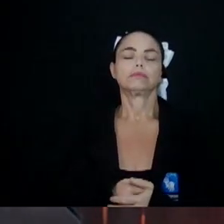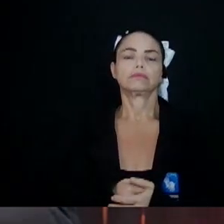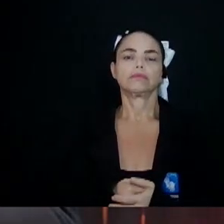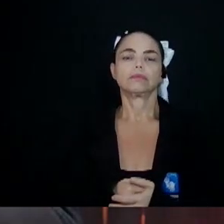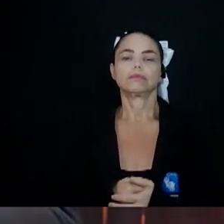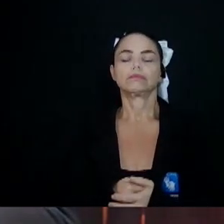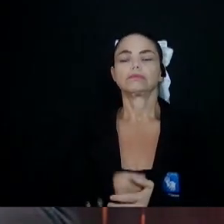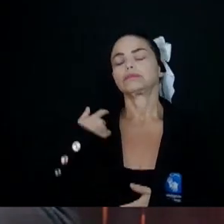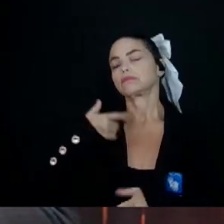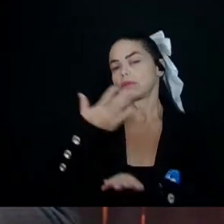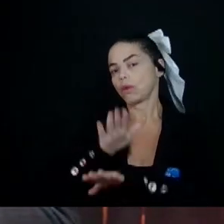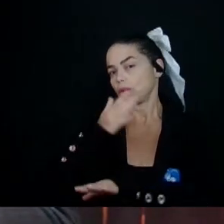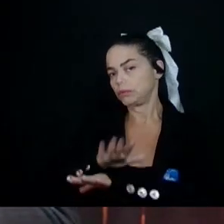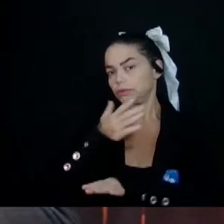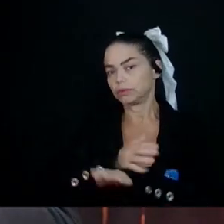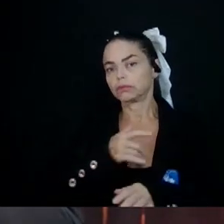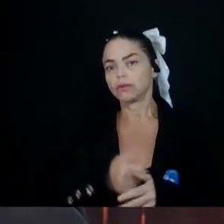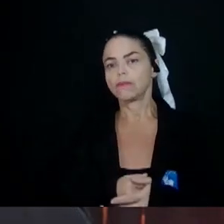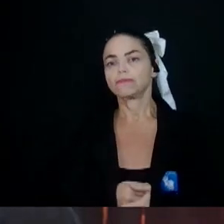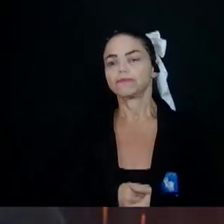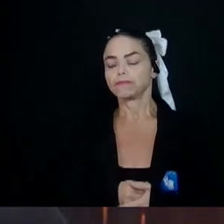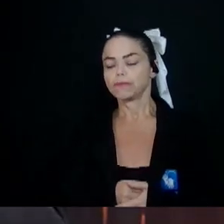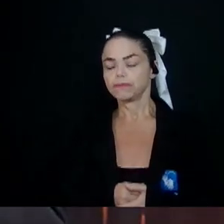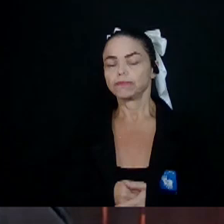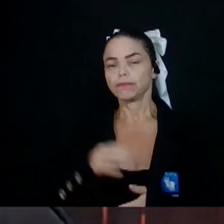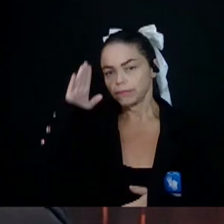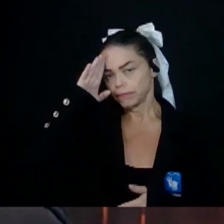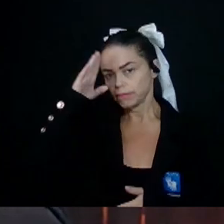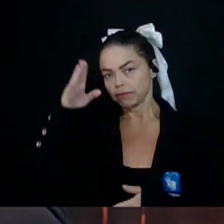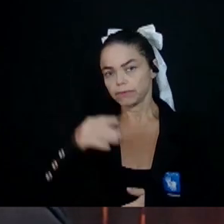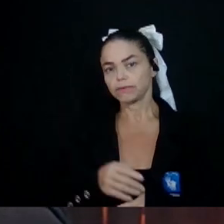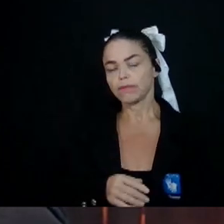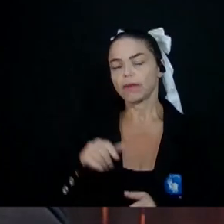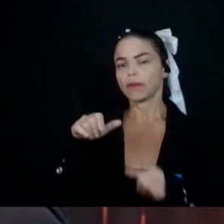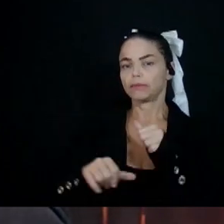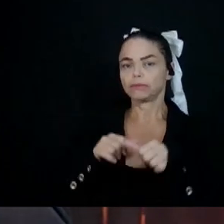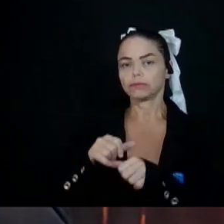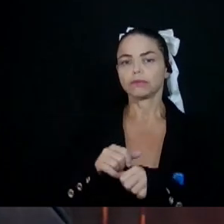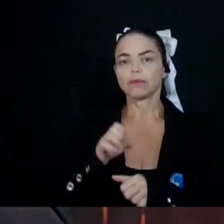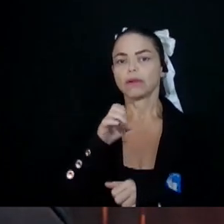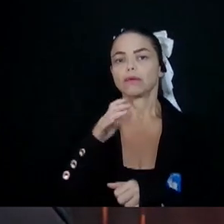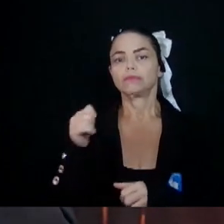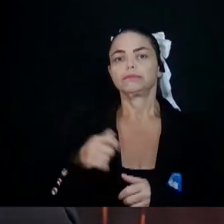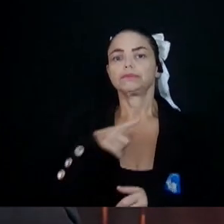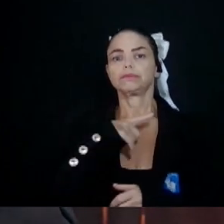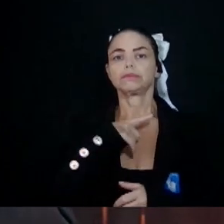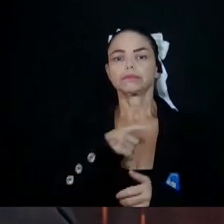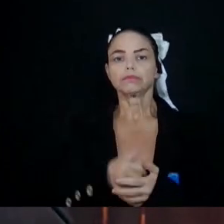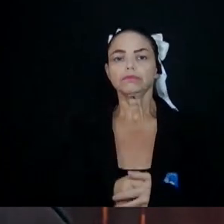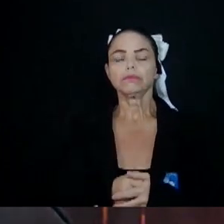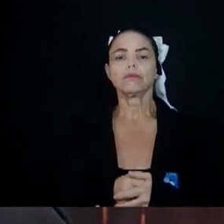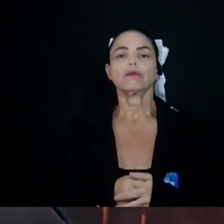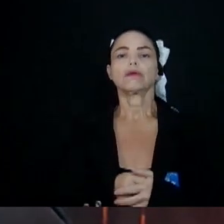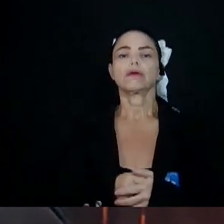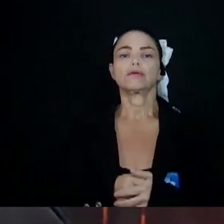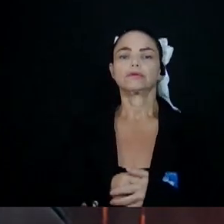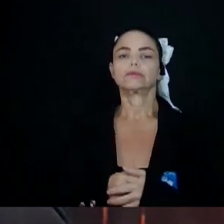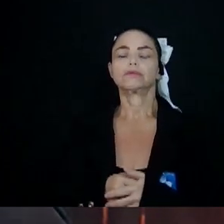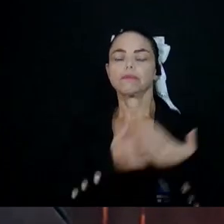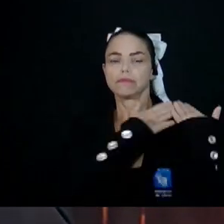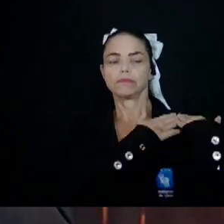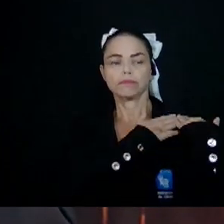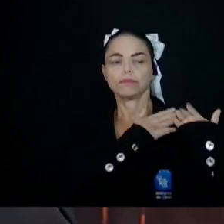na prática, acho que a principal mudança que o ECA Digital traz é tirar das costas da